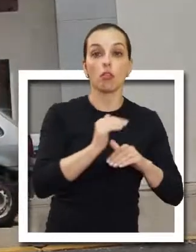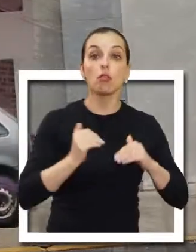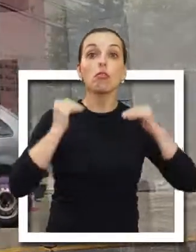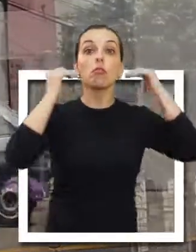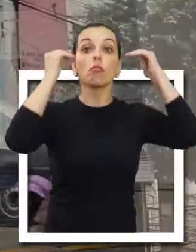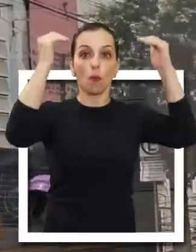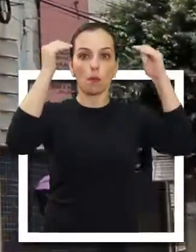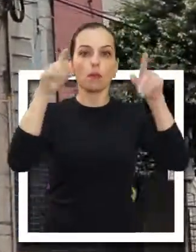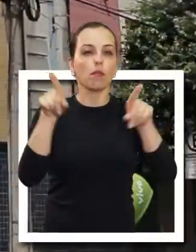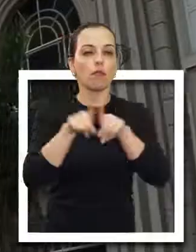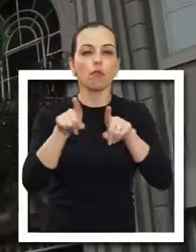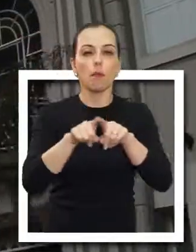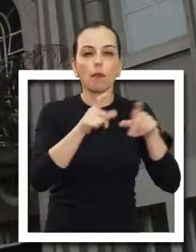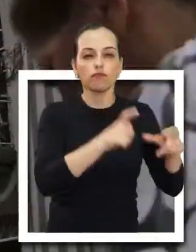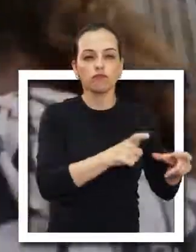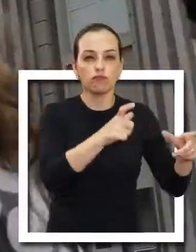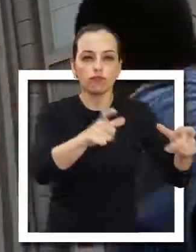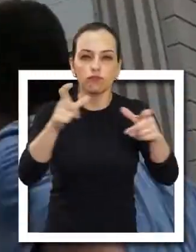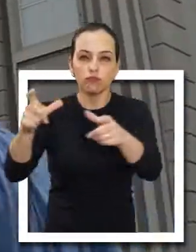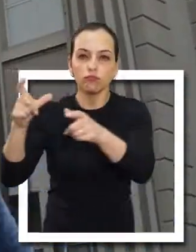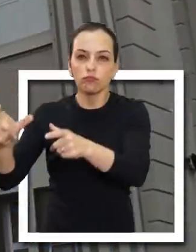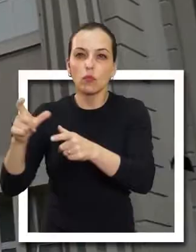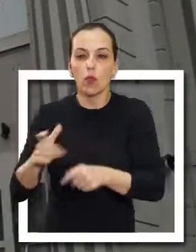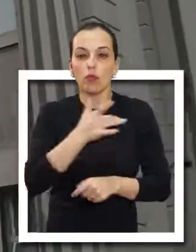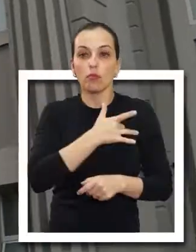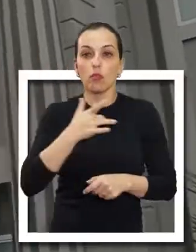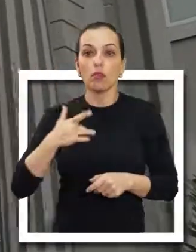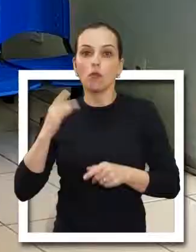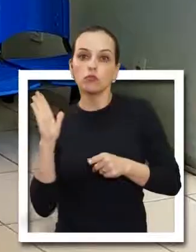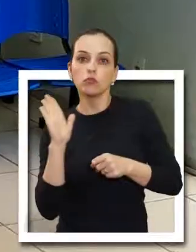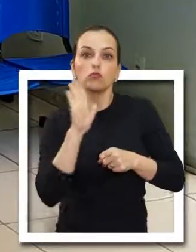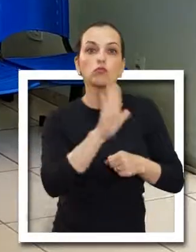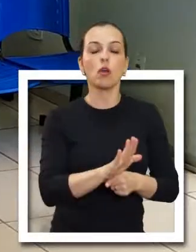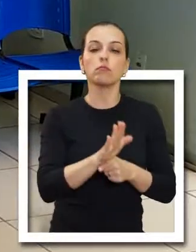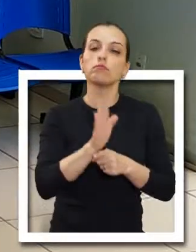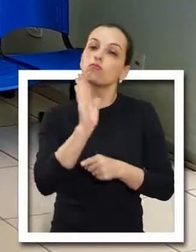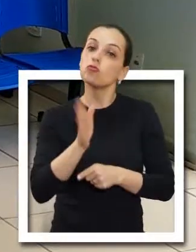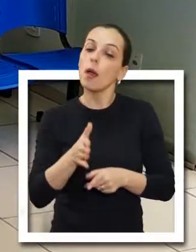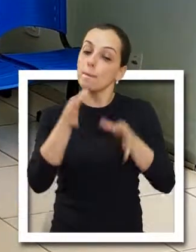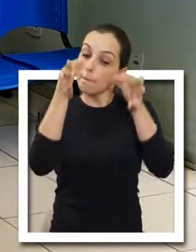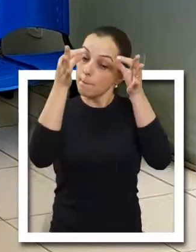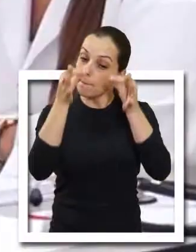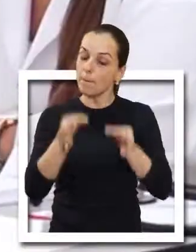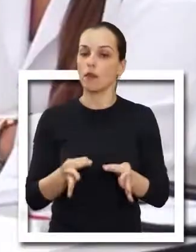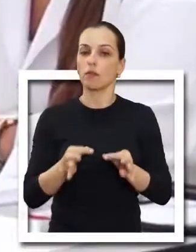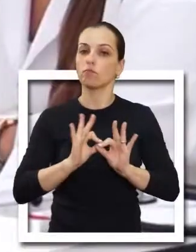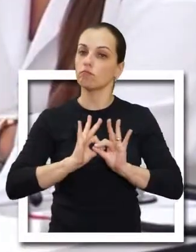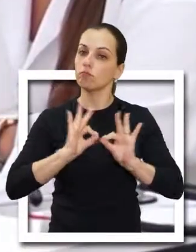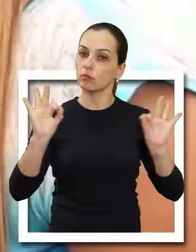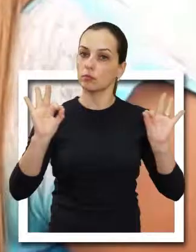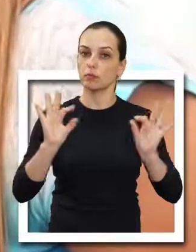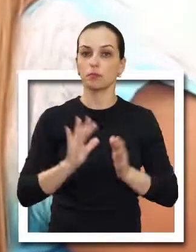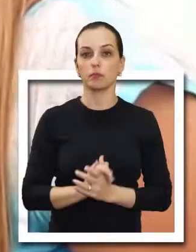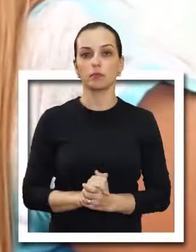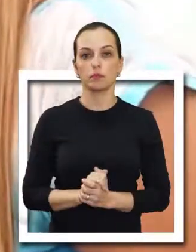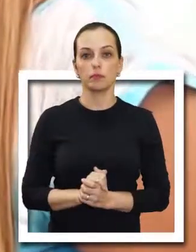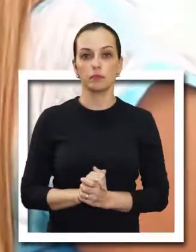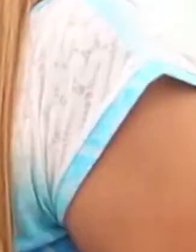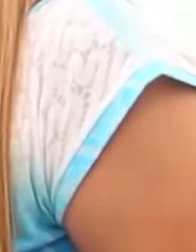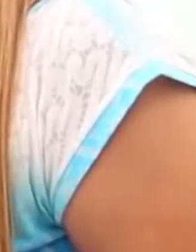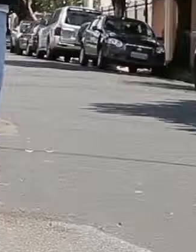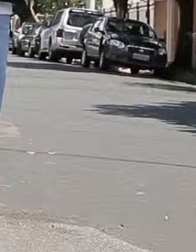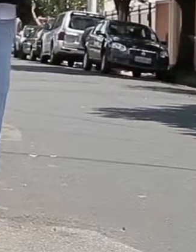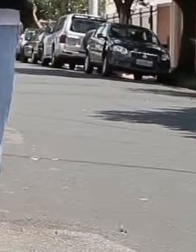nos 5 hospitais oferecidos e em toda a rede, desde as unidades de urgência e emergência aos centros de especialidades.